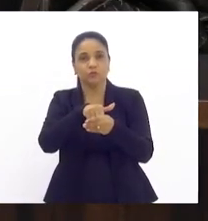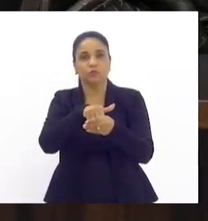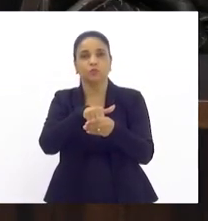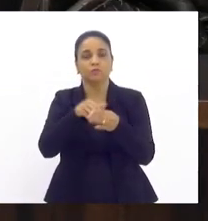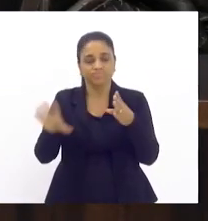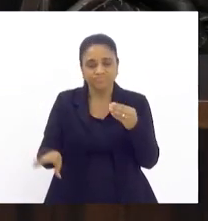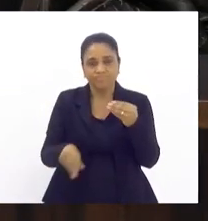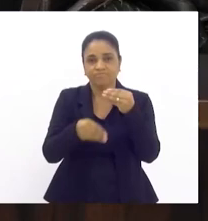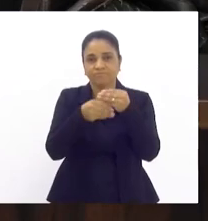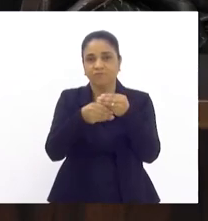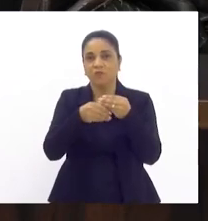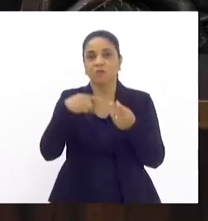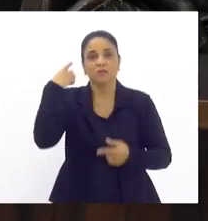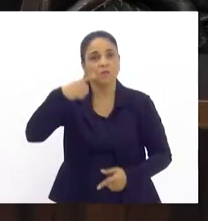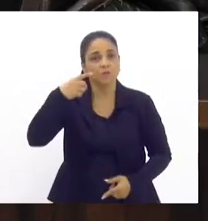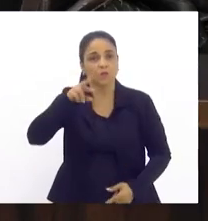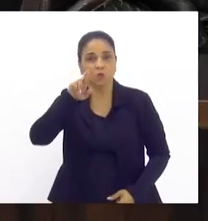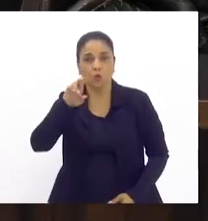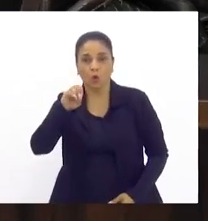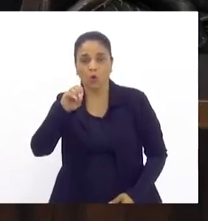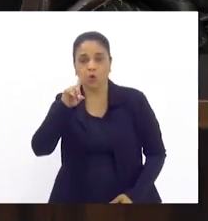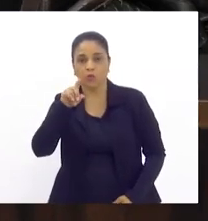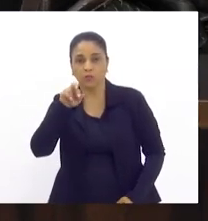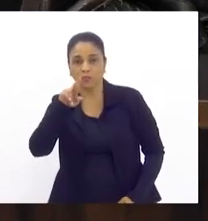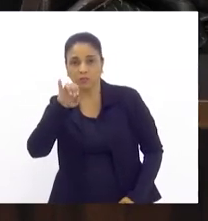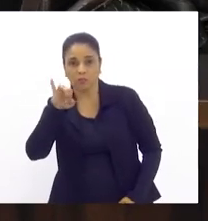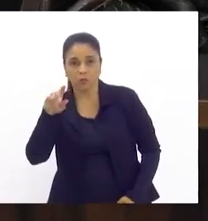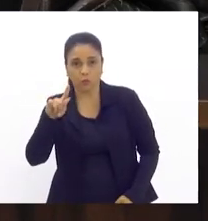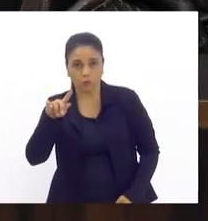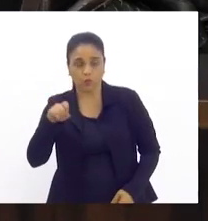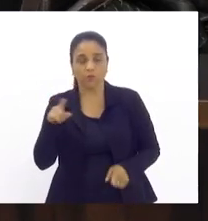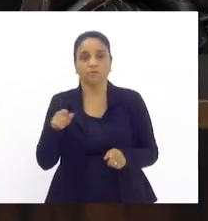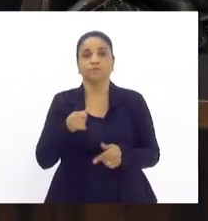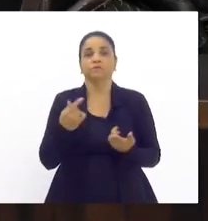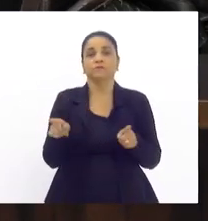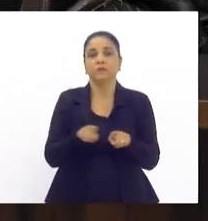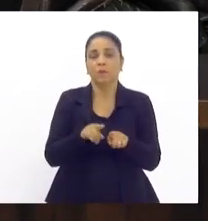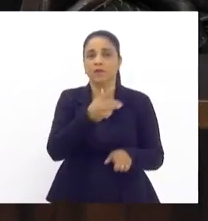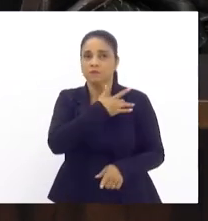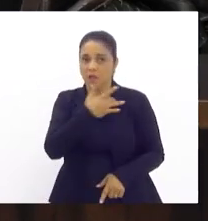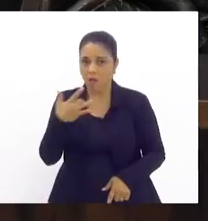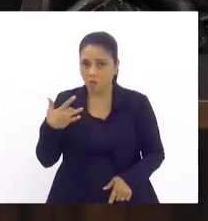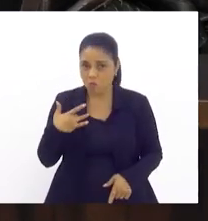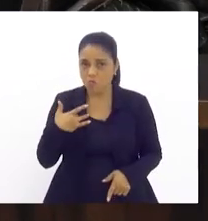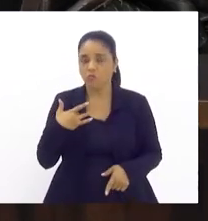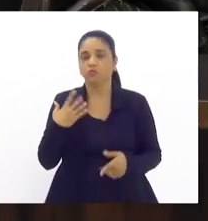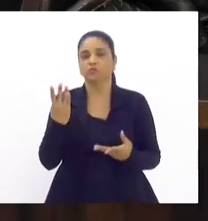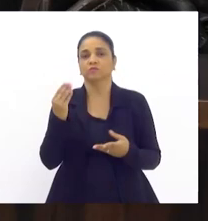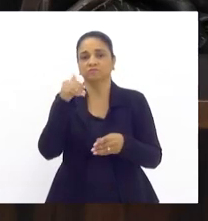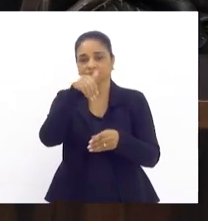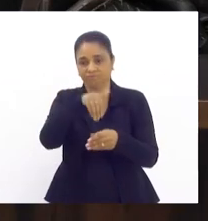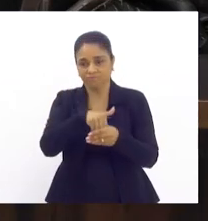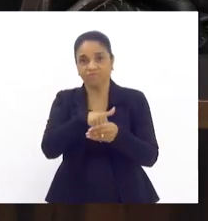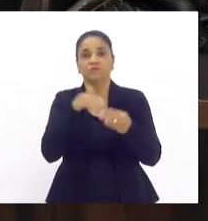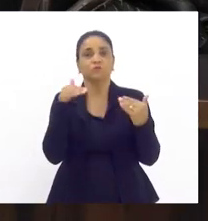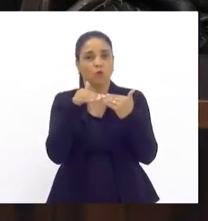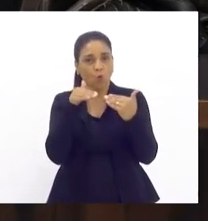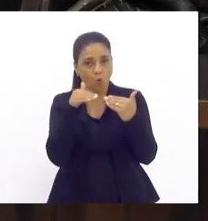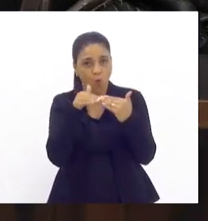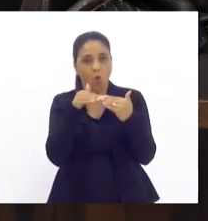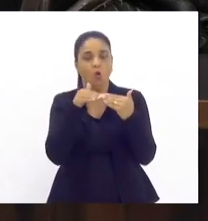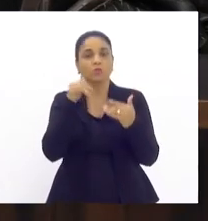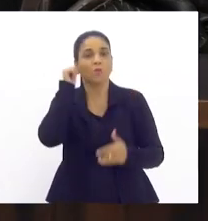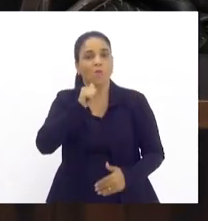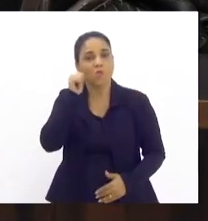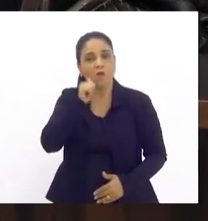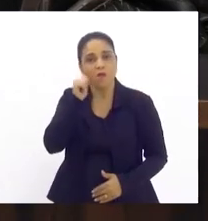do deputado Rodrigo Amorim, relator original. De saúde, favorável. De defesa dos direitos da mulher, favorável. Da pessoa